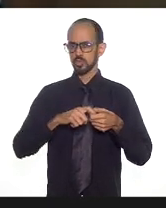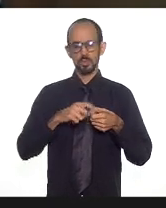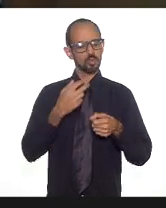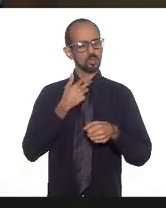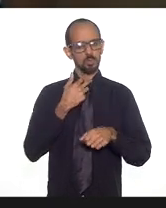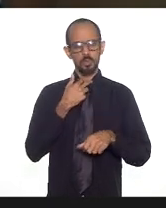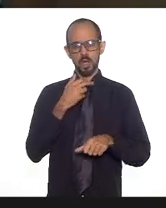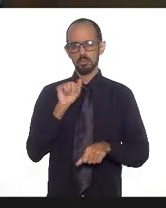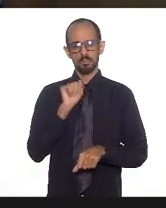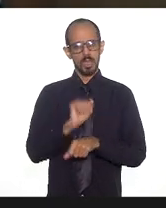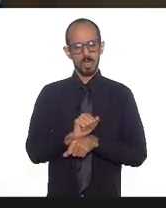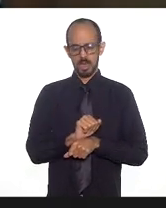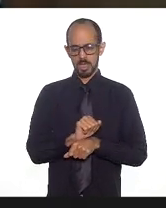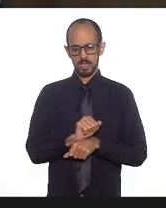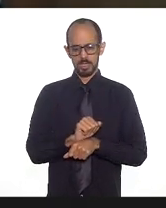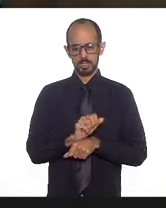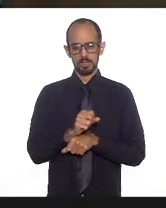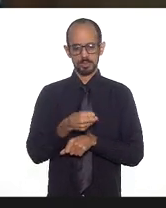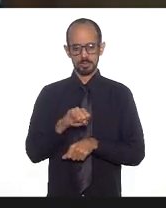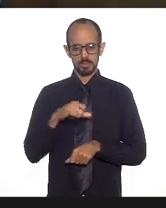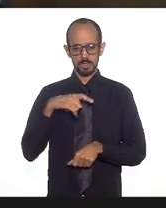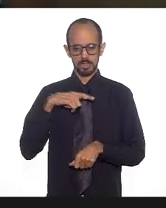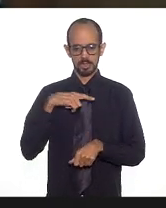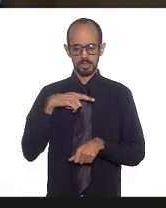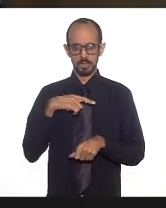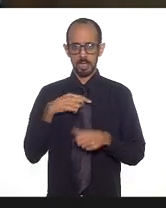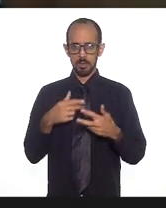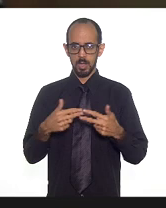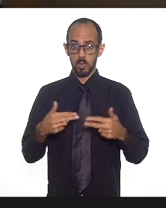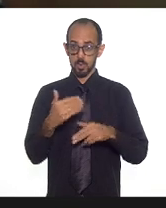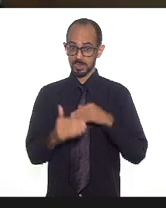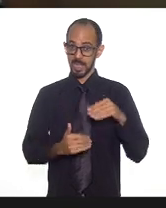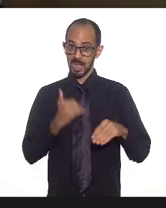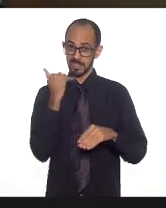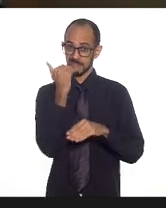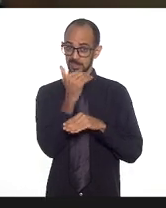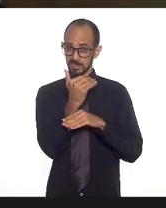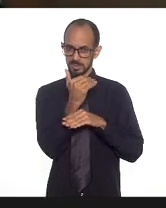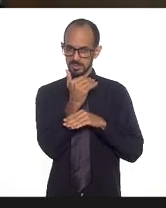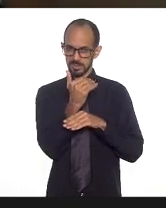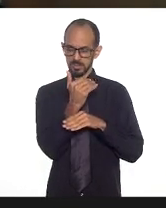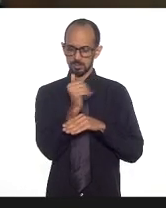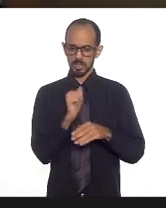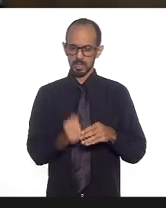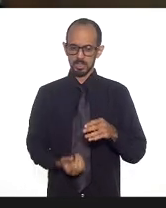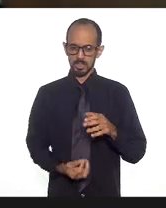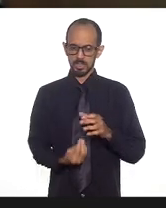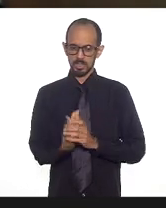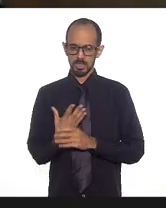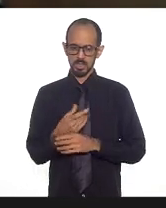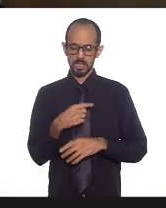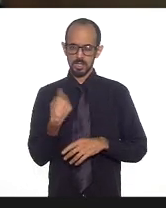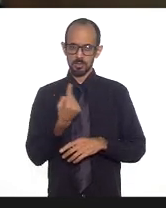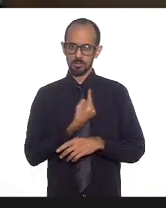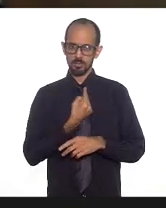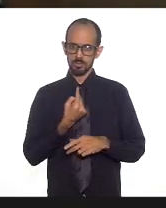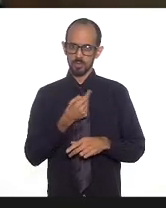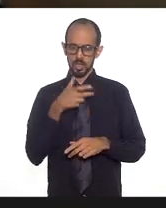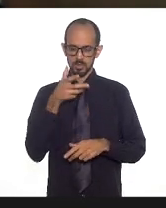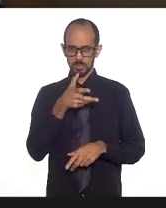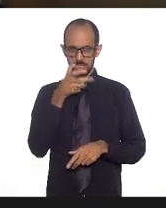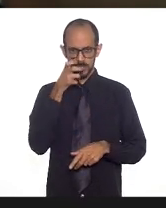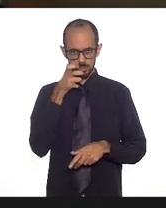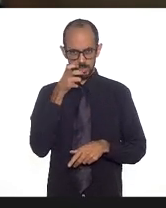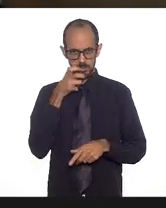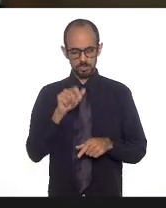é? Porque se existe algo maior e resultando algo que nós observamos, especialmente nesse